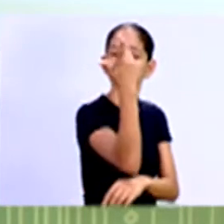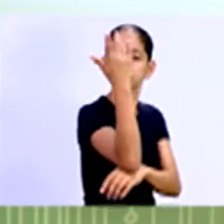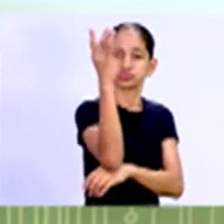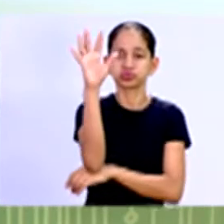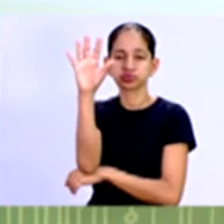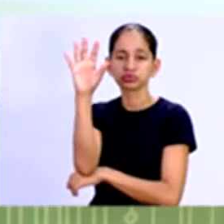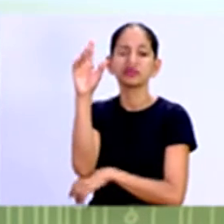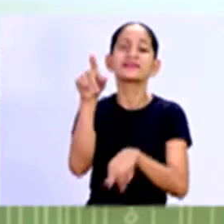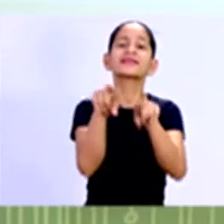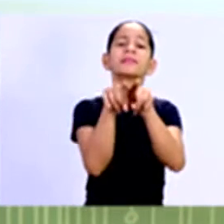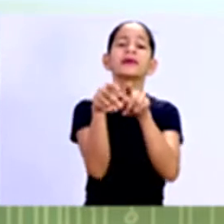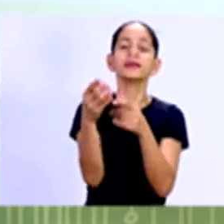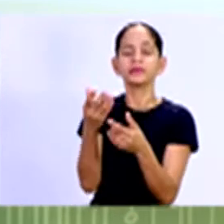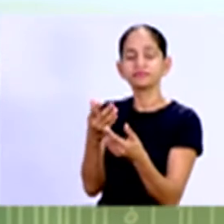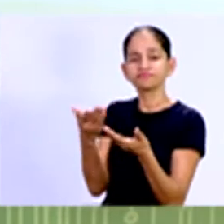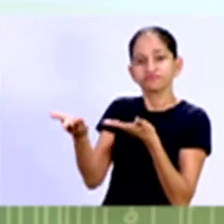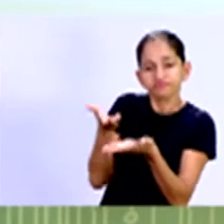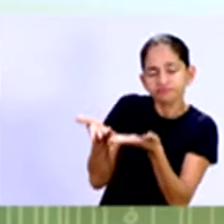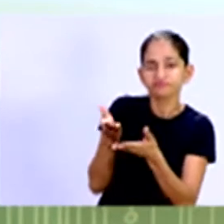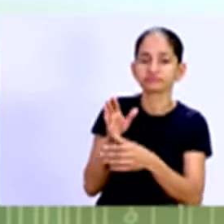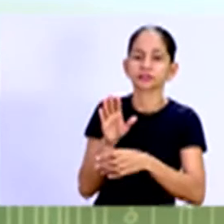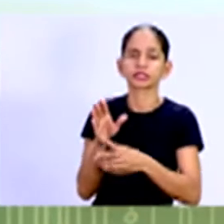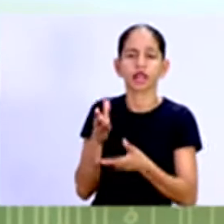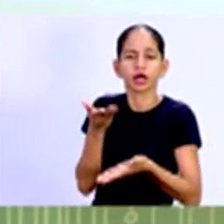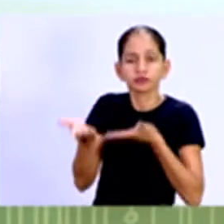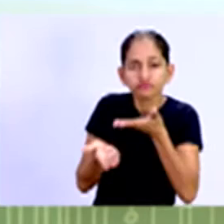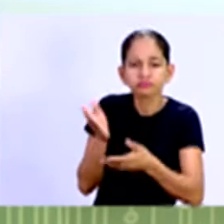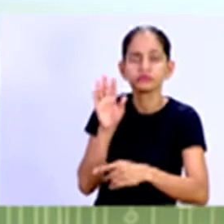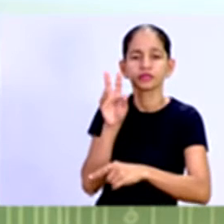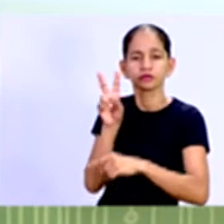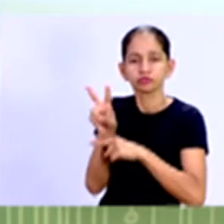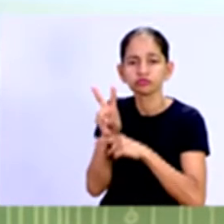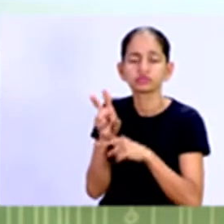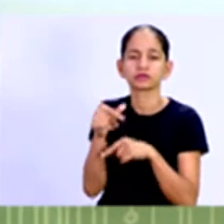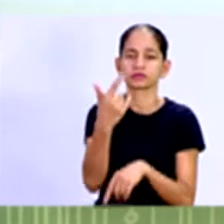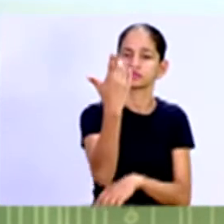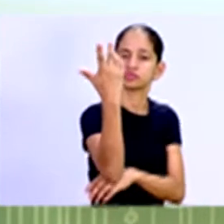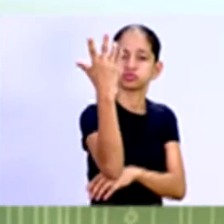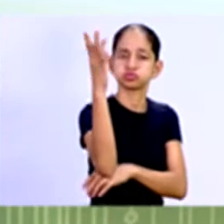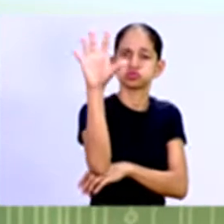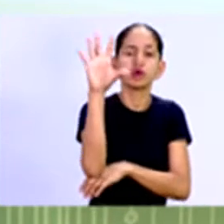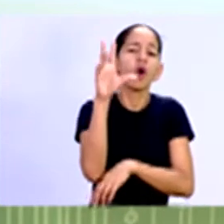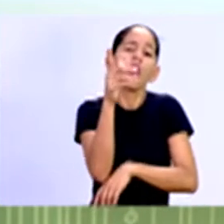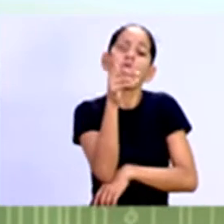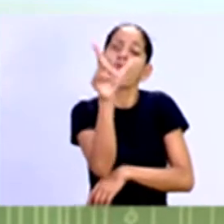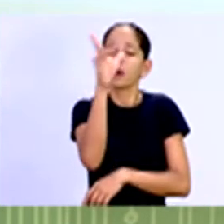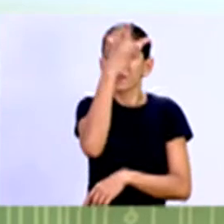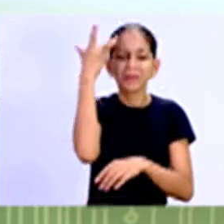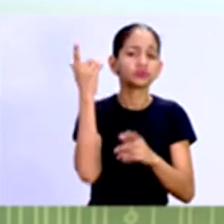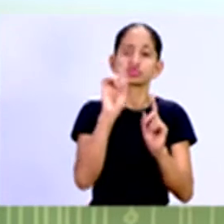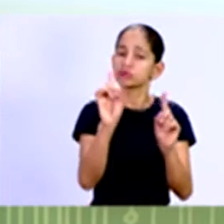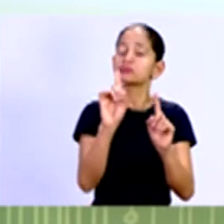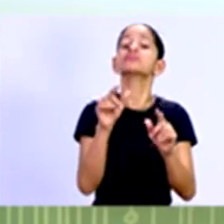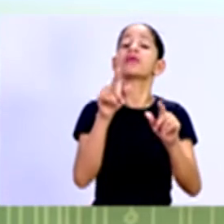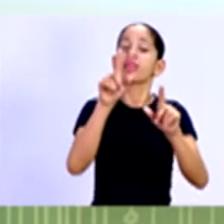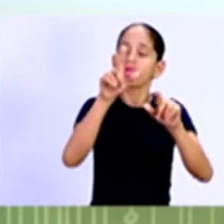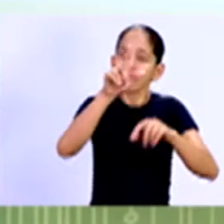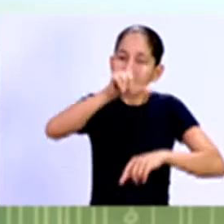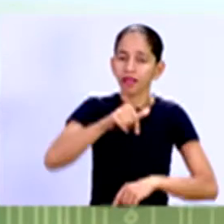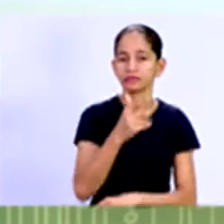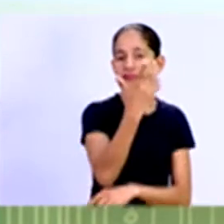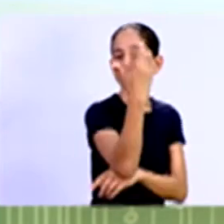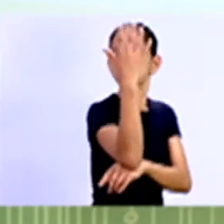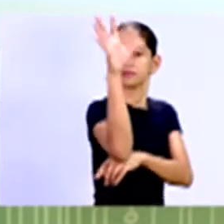que essa é a maneira mais ética e mais moral? Mesmo que nós não estejamos falando de outras pessoas, mas nós estamos falando